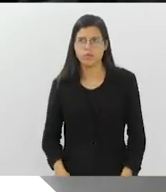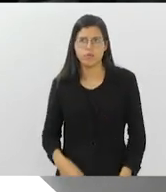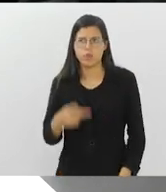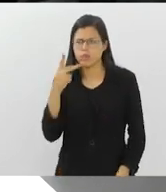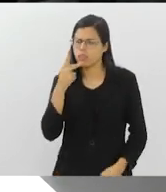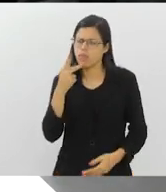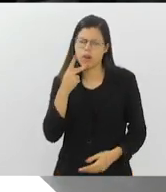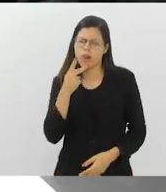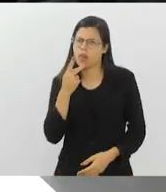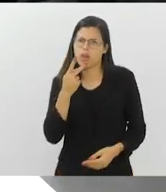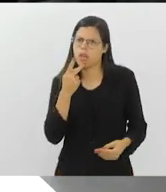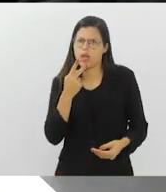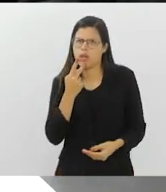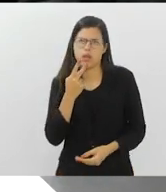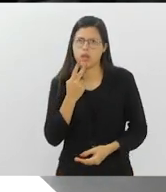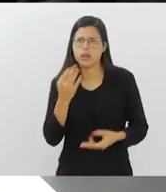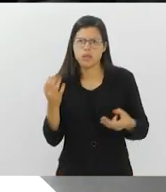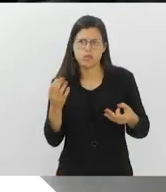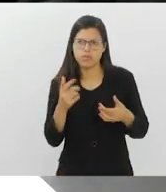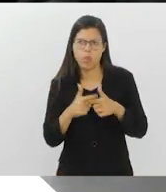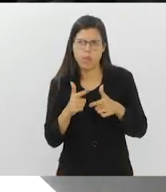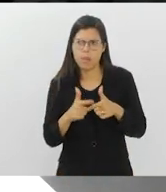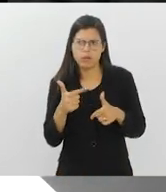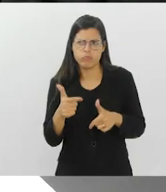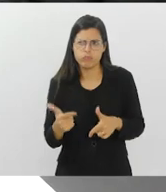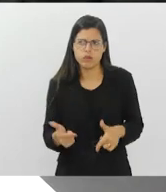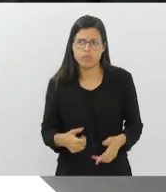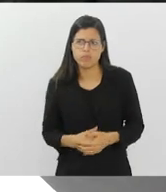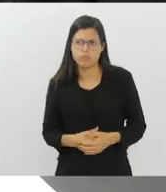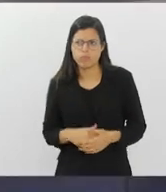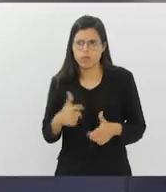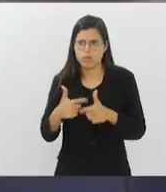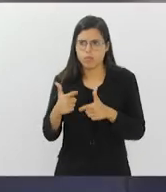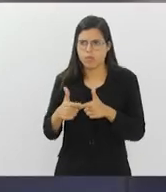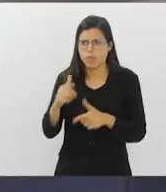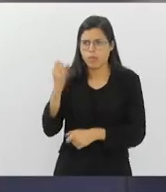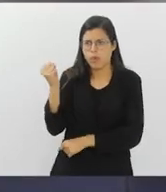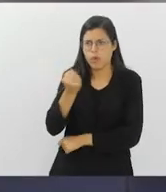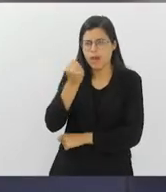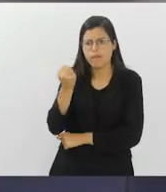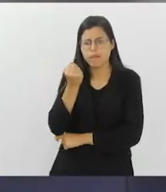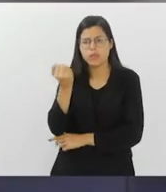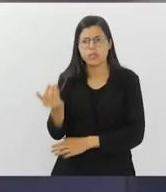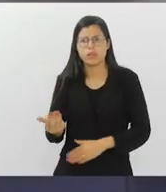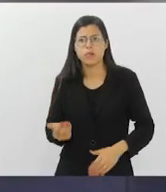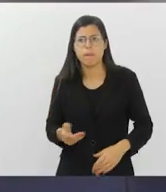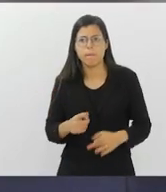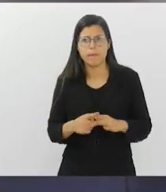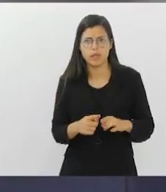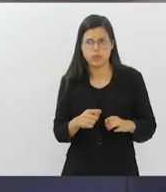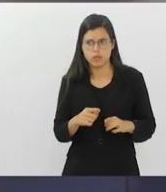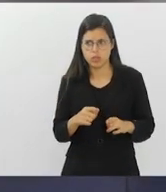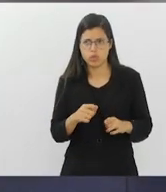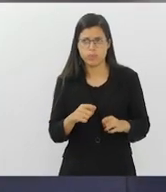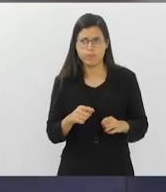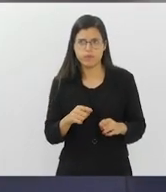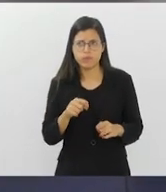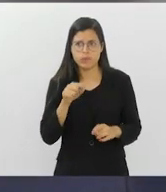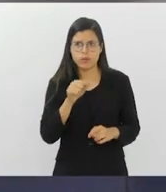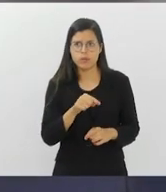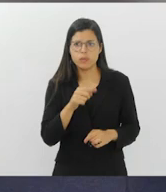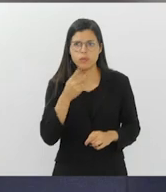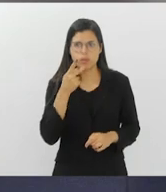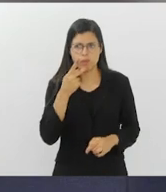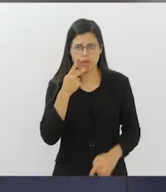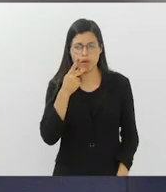dizer que não há um problema a ser enfrentado. Há, não, sim. O problema é gravíssimo, né? Só que quando você fala,